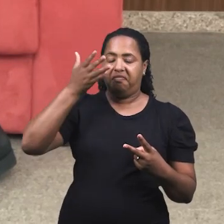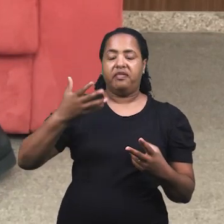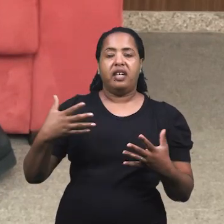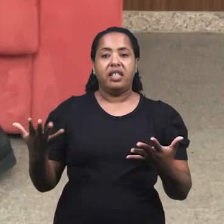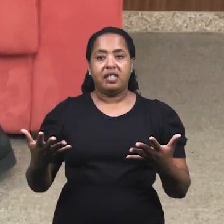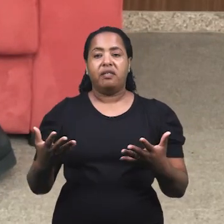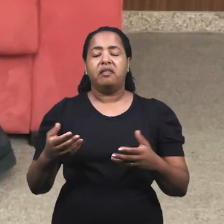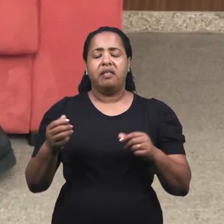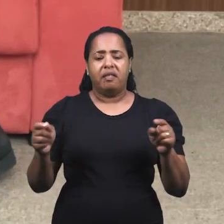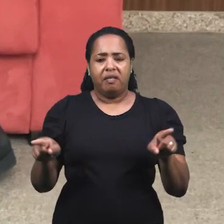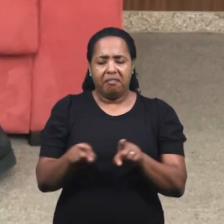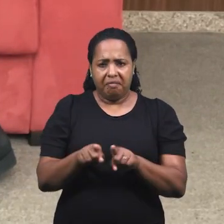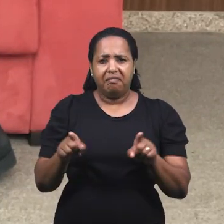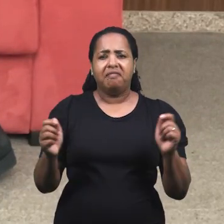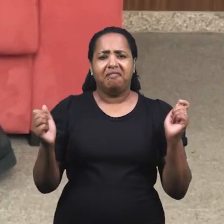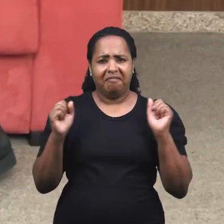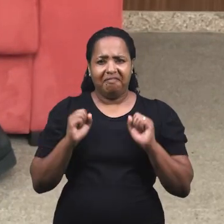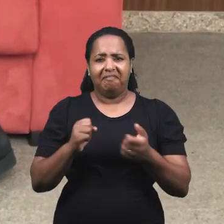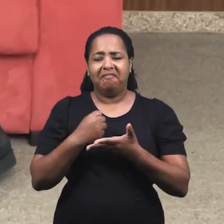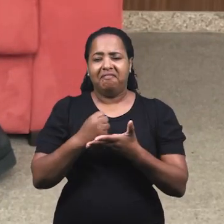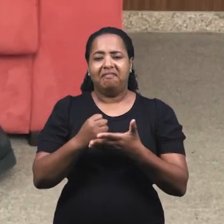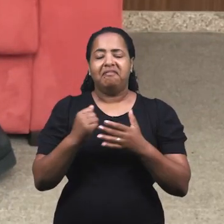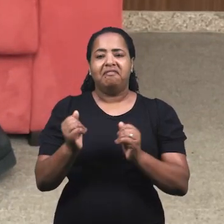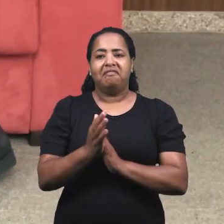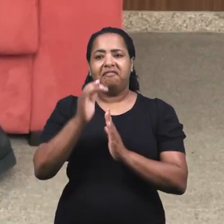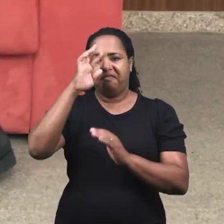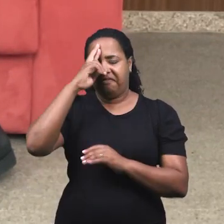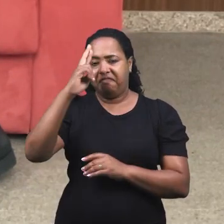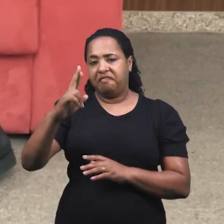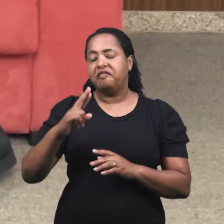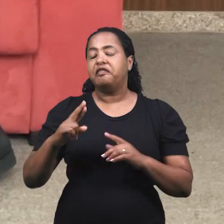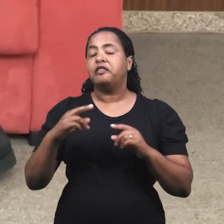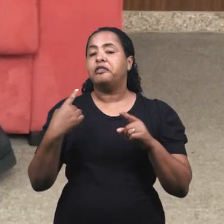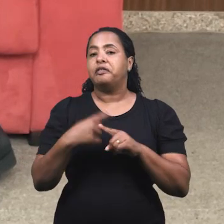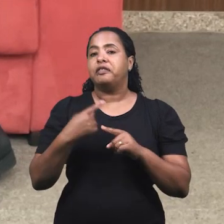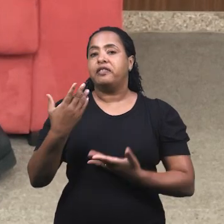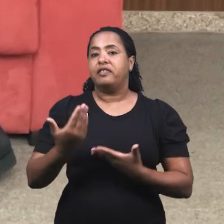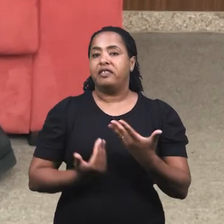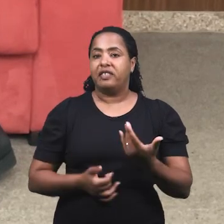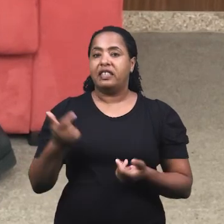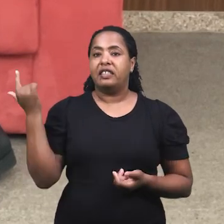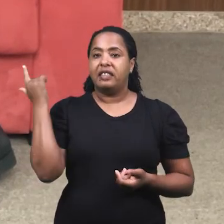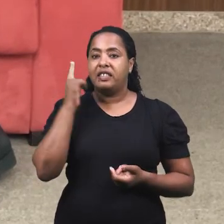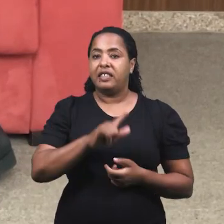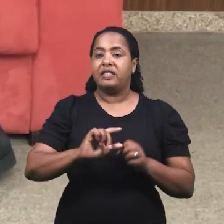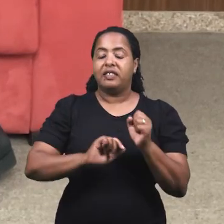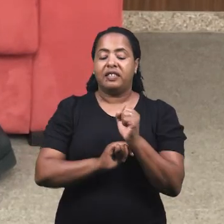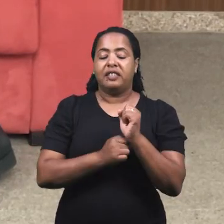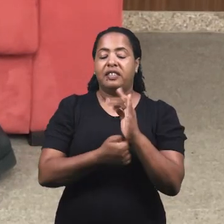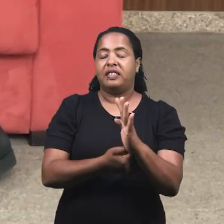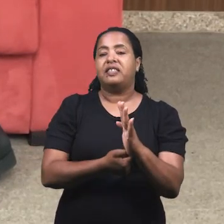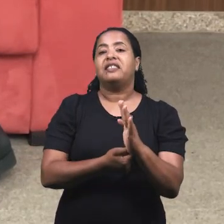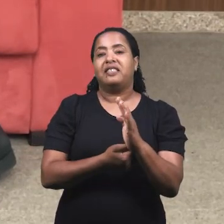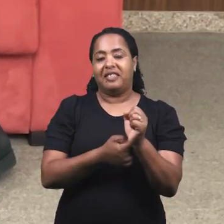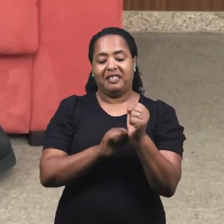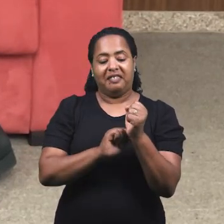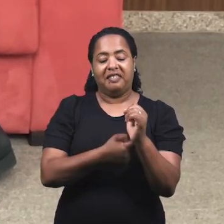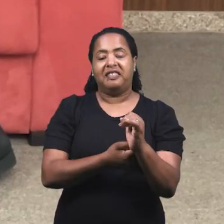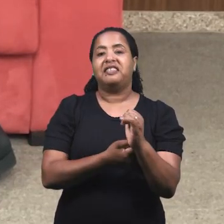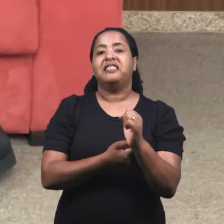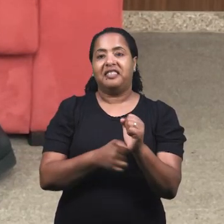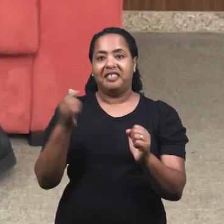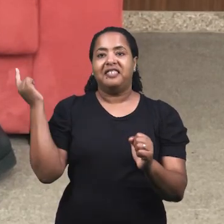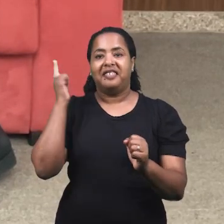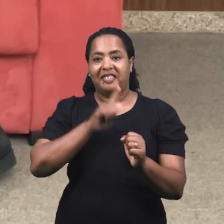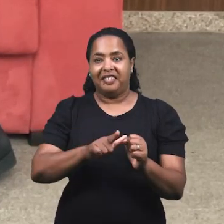exatamente aquilo que nós poderíamos contribuir e nós louvamos ao Senhor por isso, porque a igreja ela tem alcançado exatamente aquilo que é